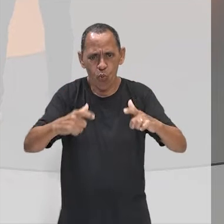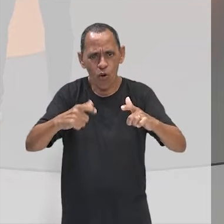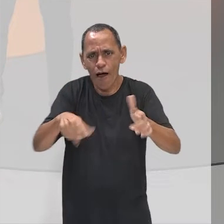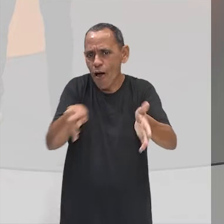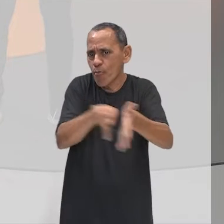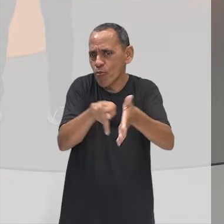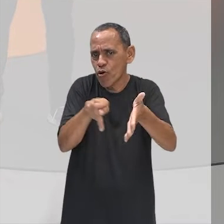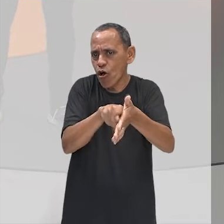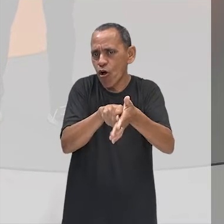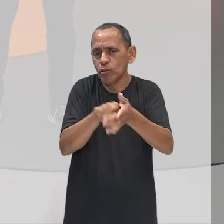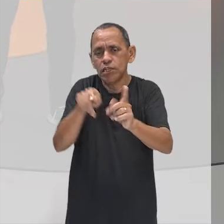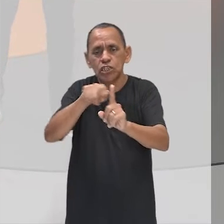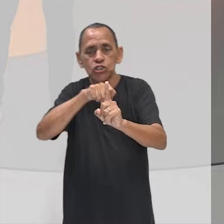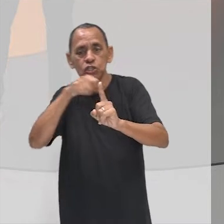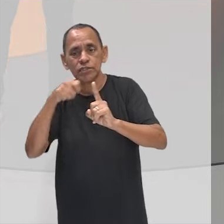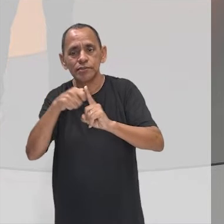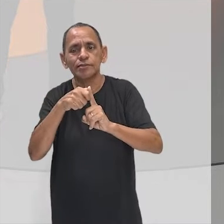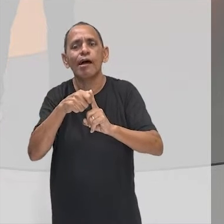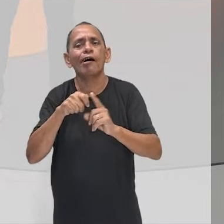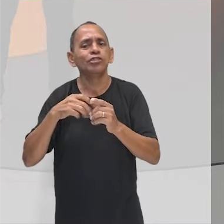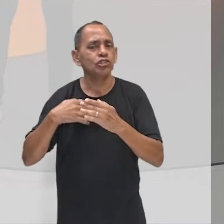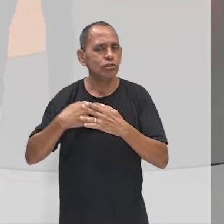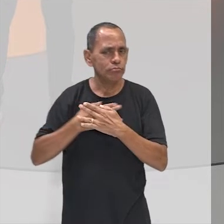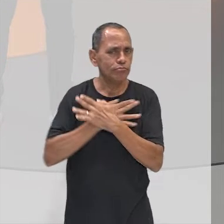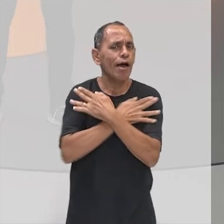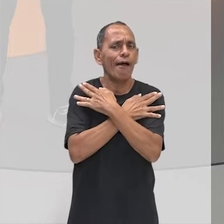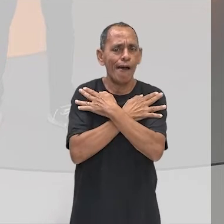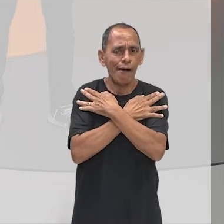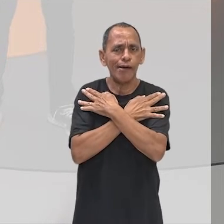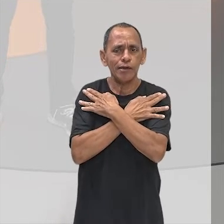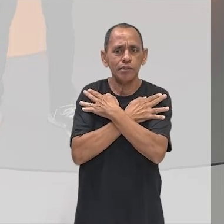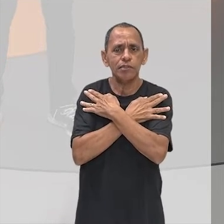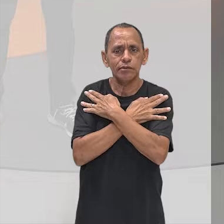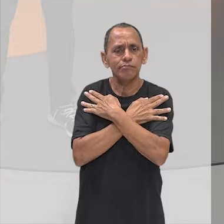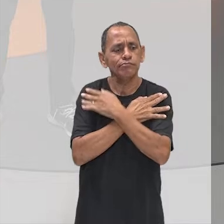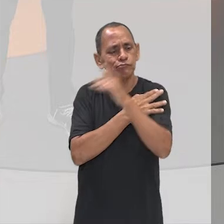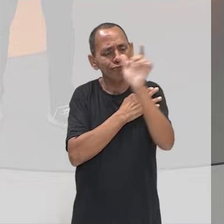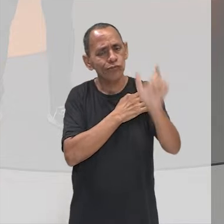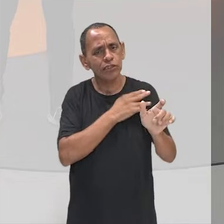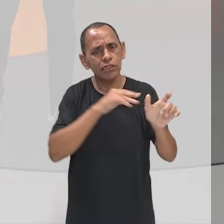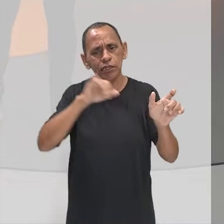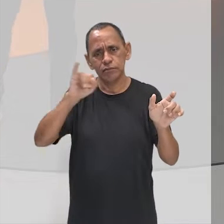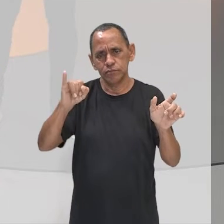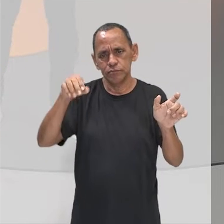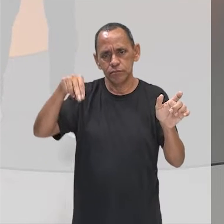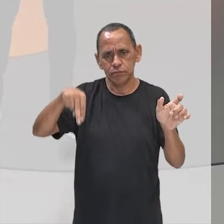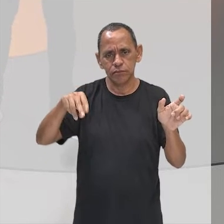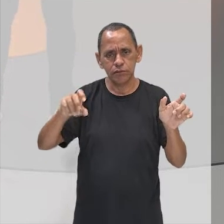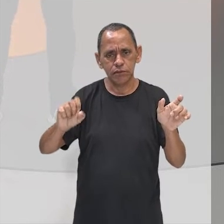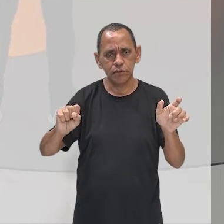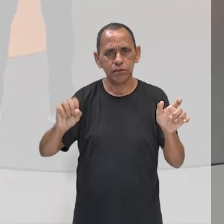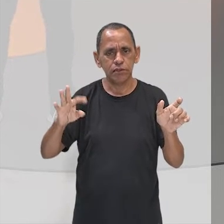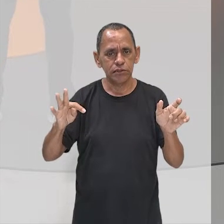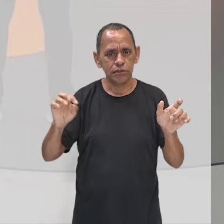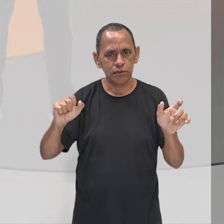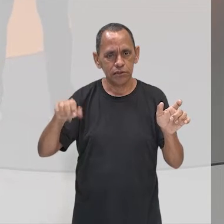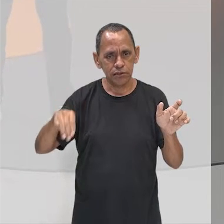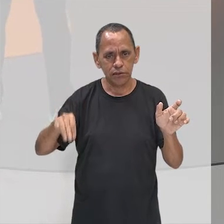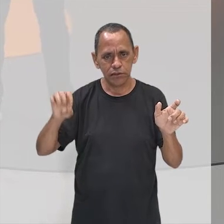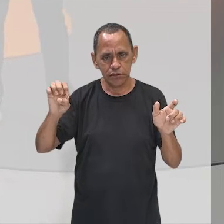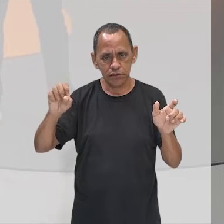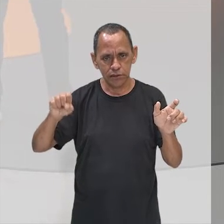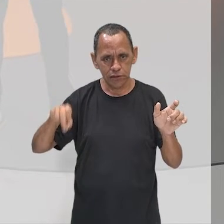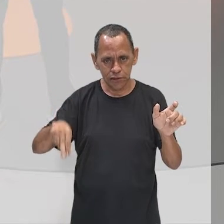a sociedade maia era uma sociedade estamental e hierarquizada, como a gente pode